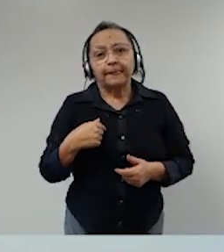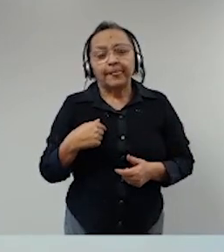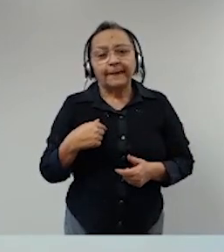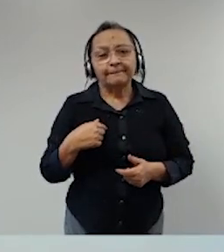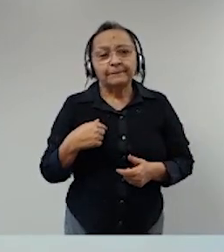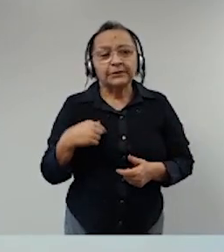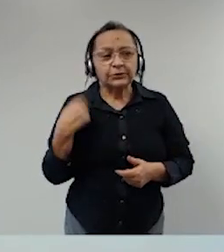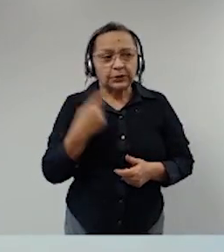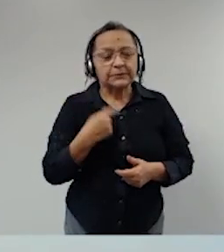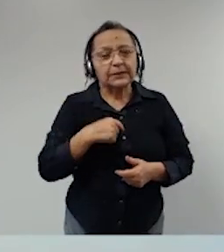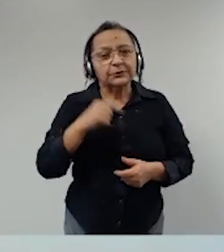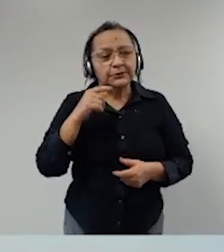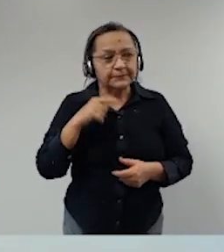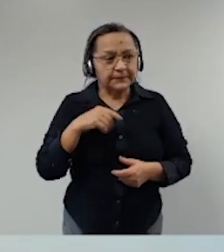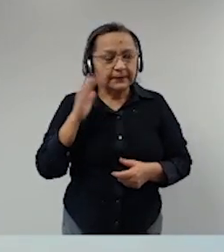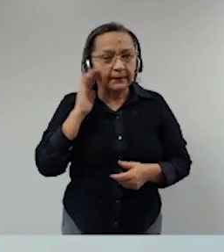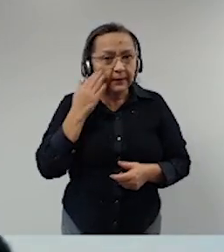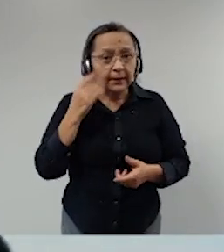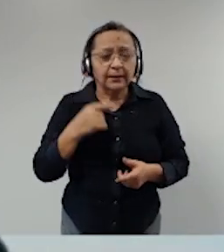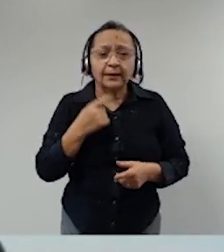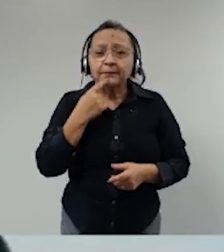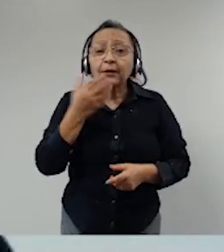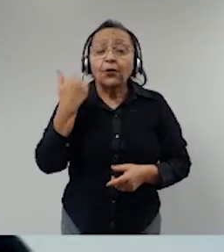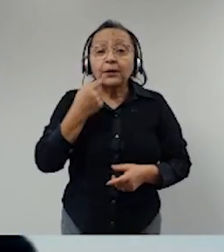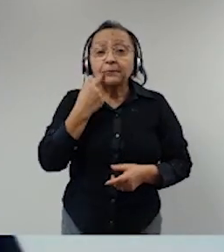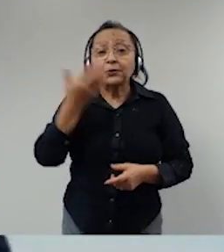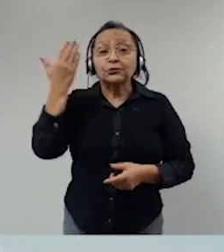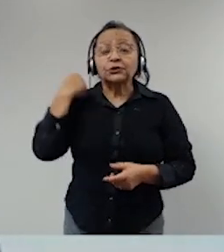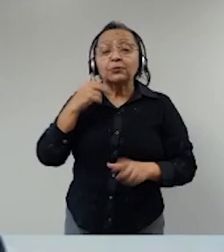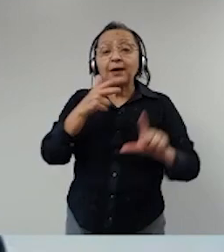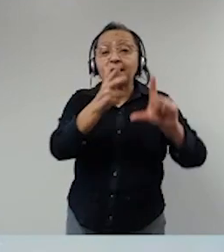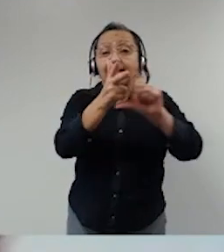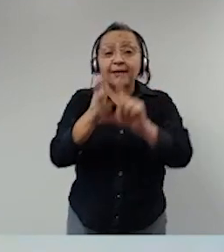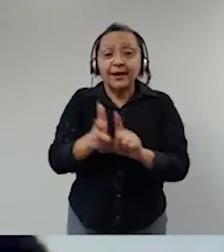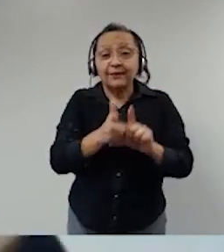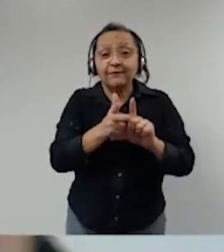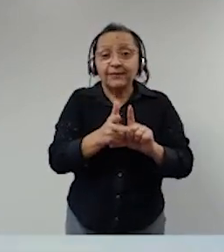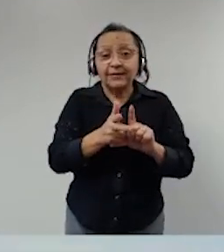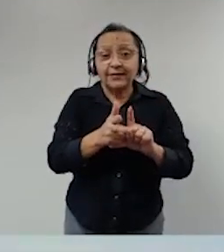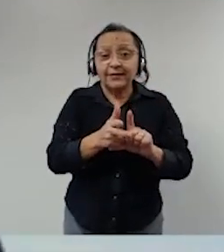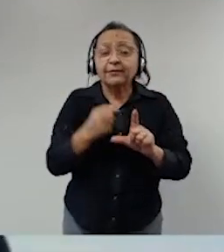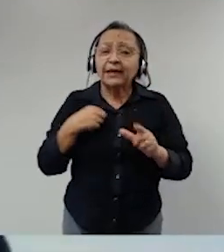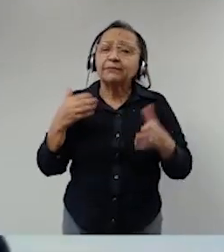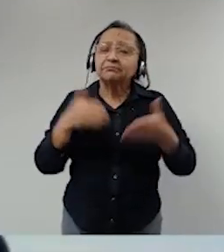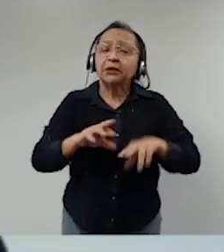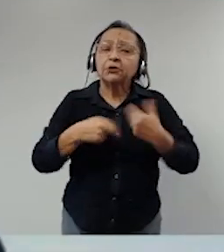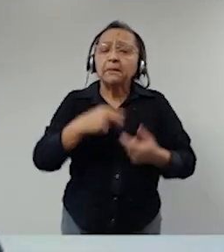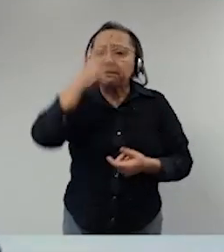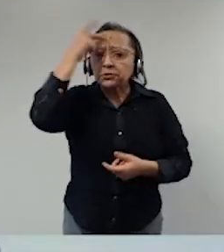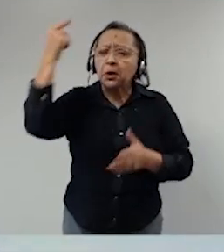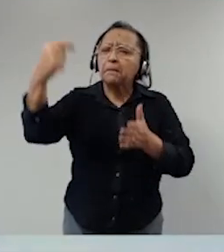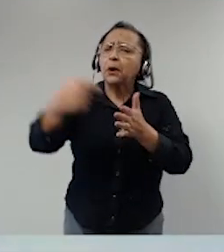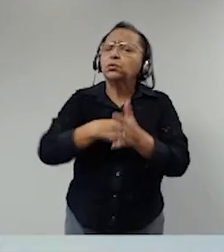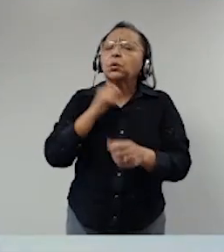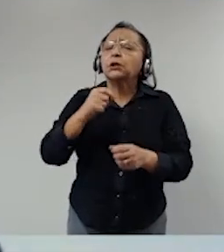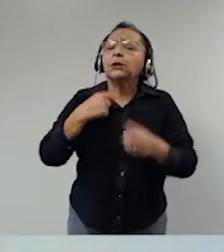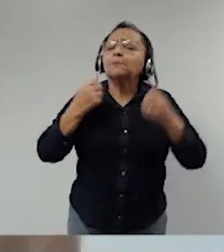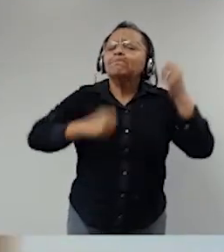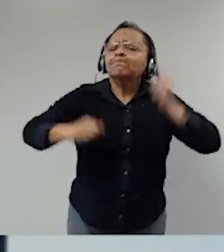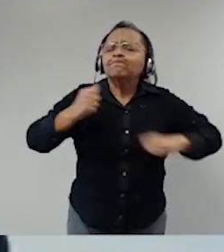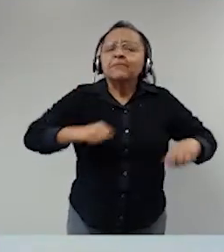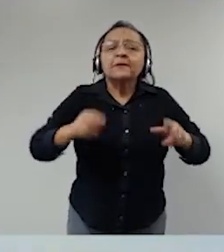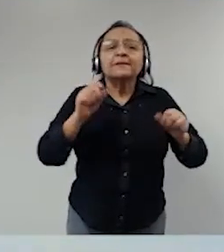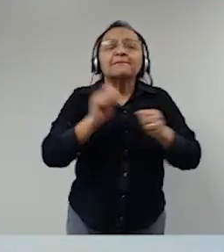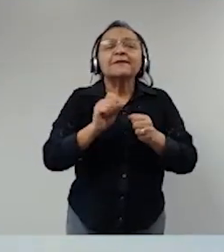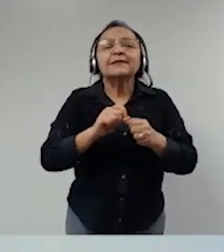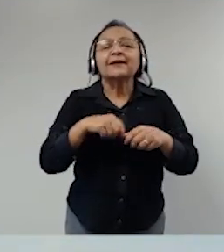João, outro dia numa live me perguntaram o que eu espero, que eu mais anseio em fazer pós-Covid.